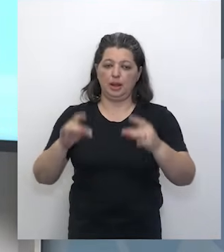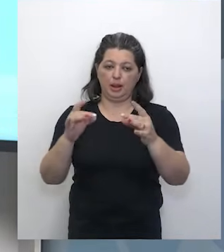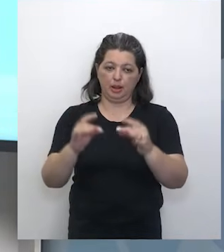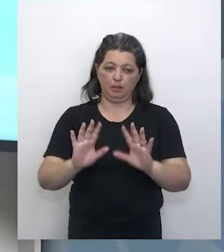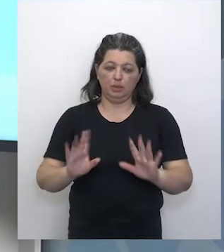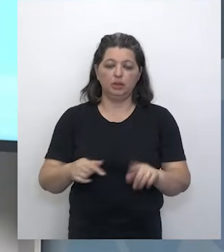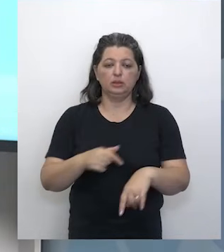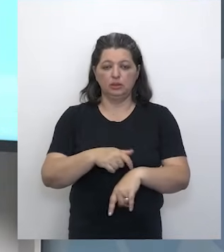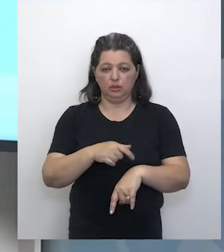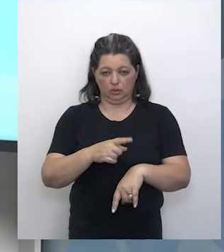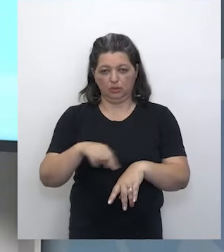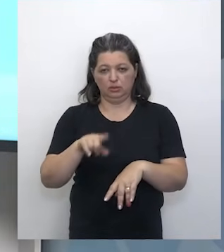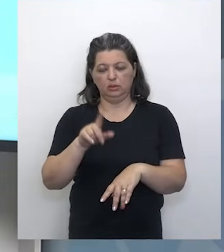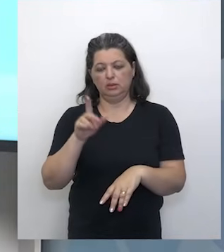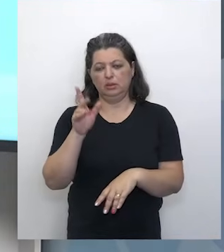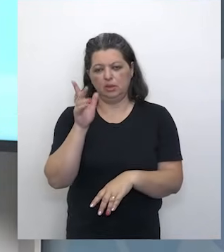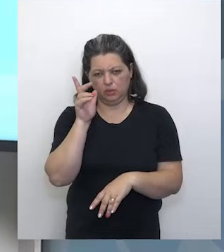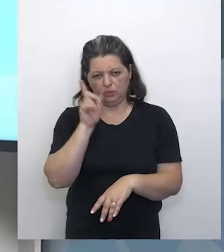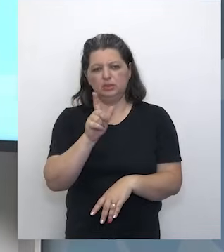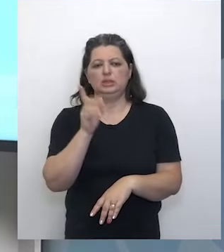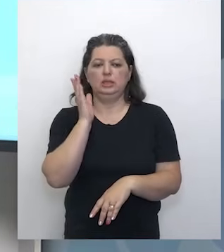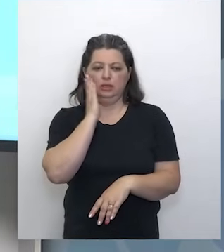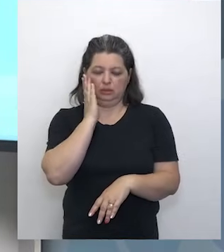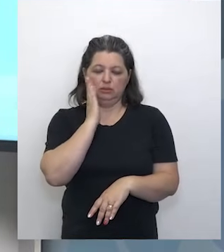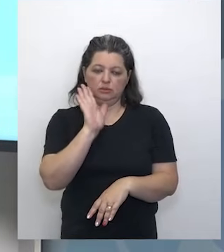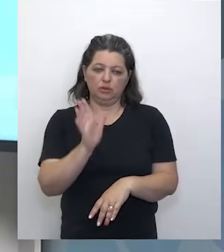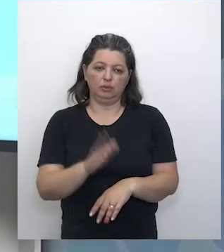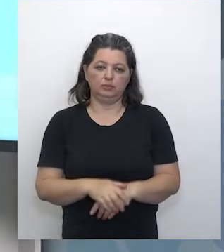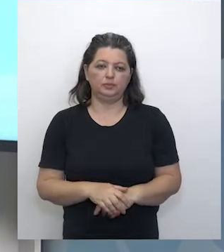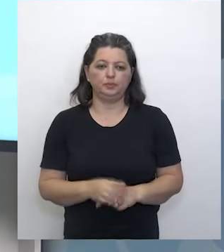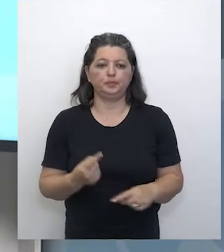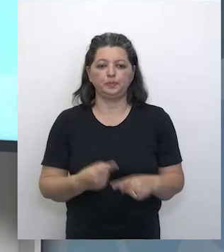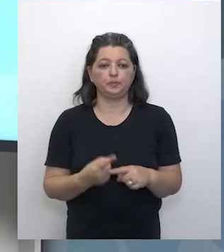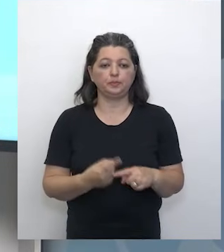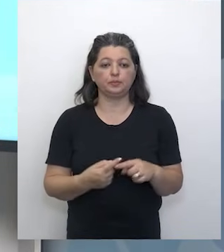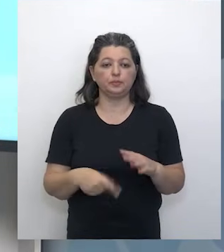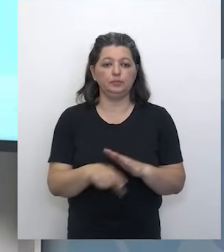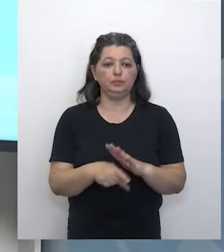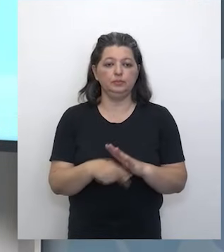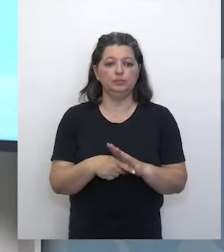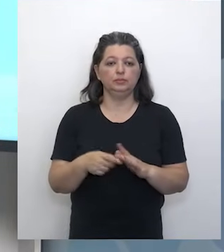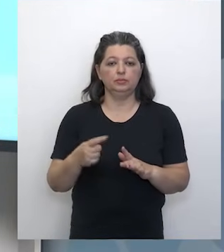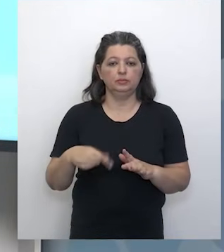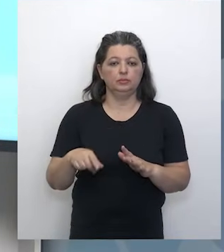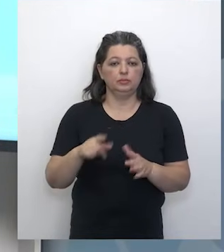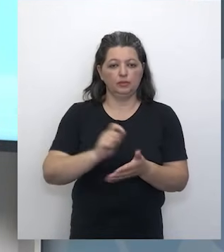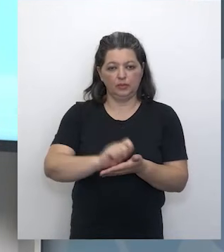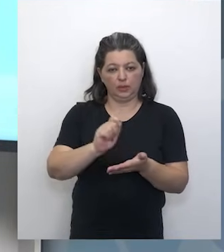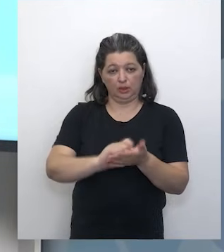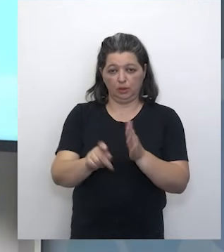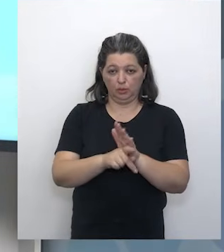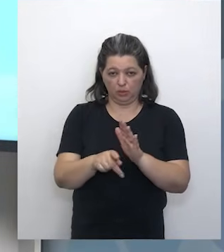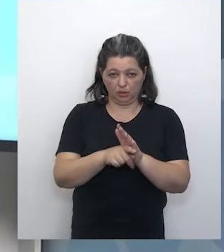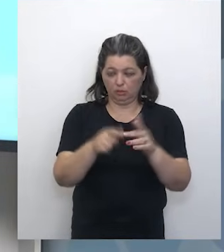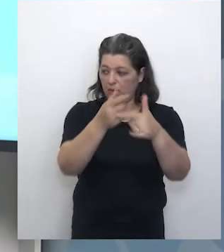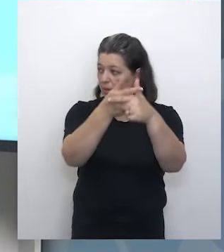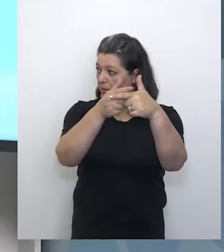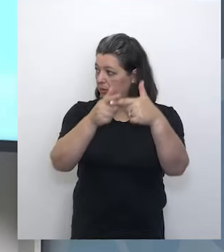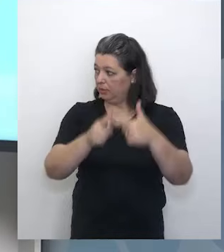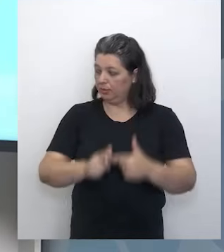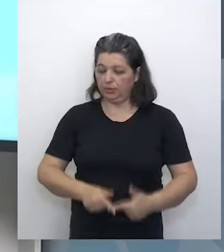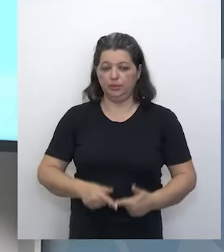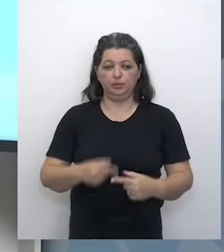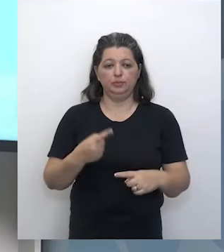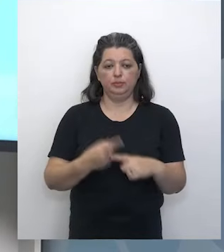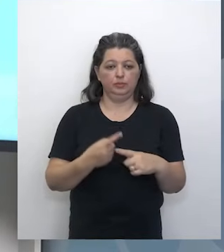isso é suficiente para a gente descobrir os quadrados. Então, quando você quiser tirar raiz quadrada, você escreve o número na forma de potência e